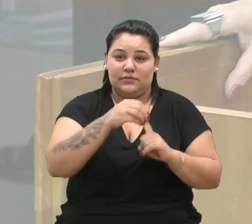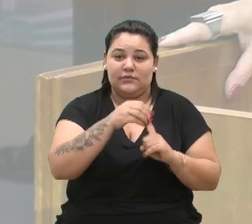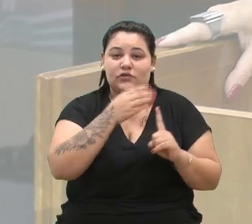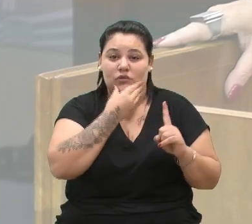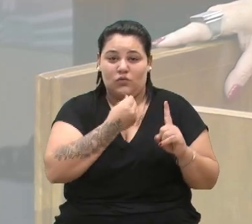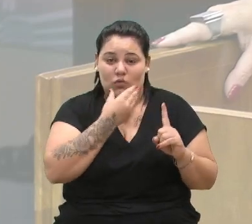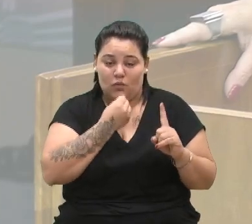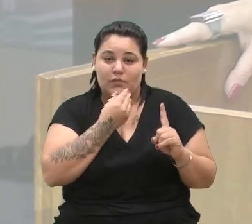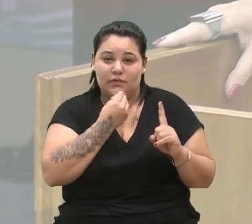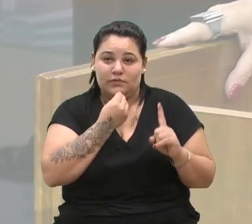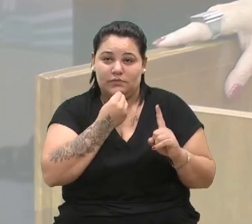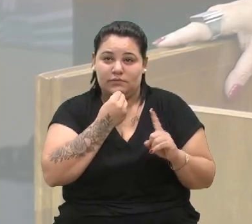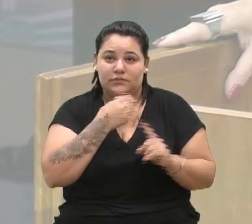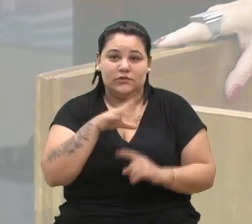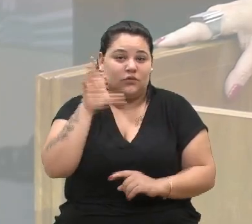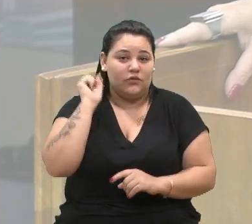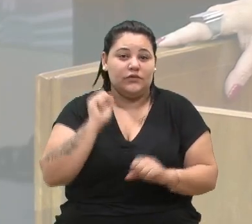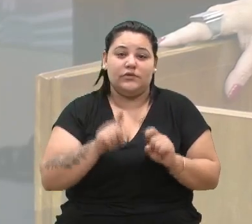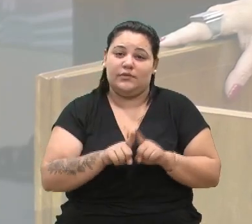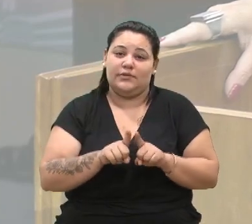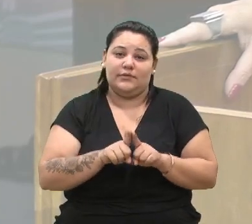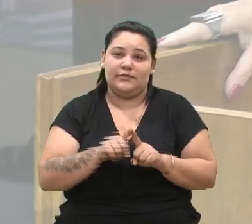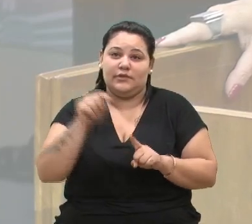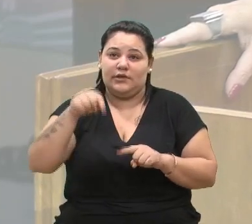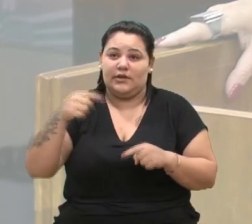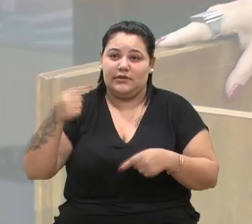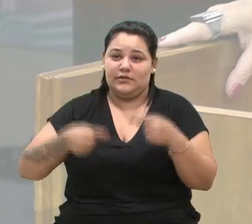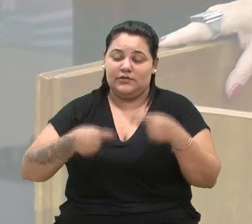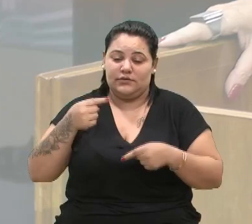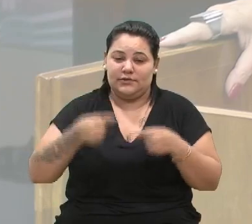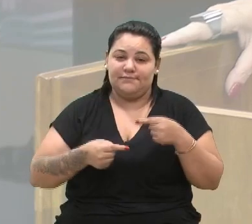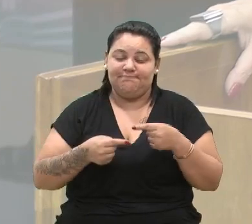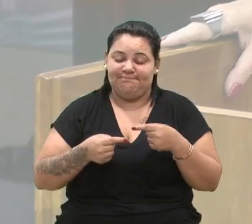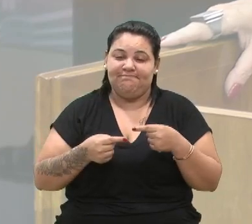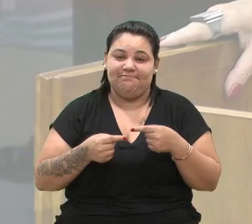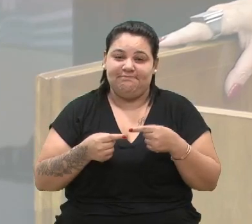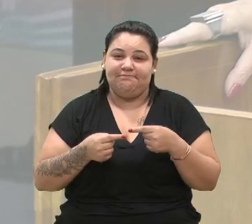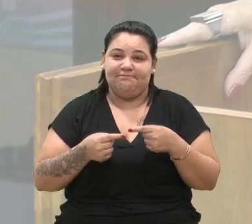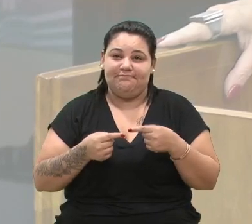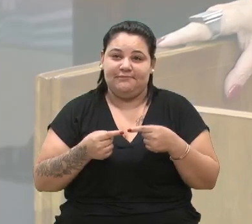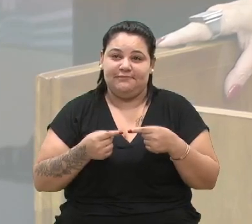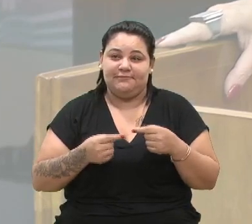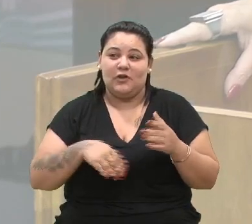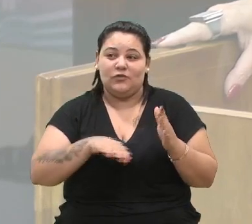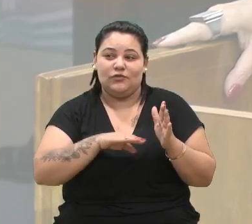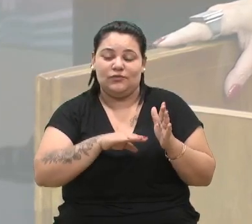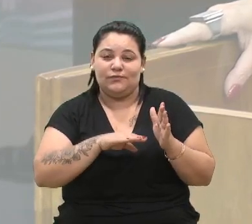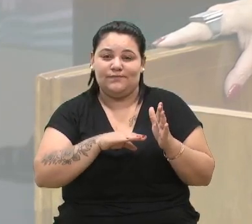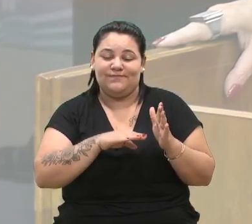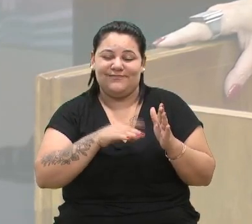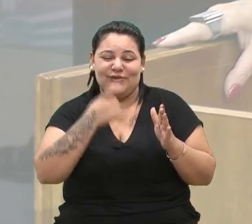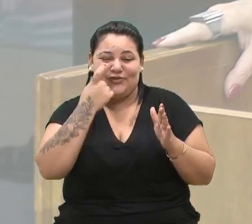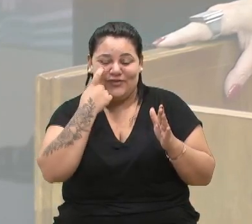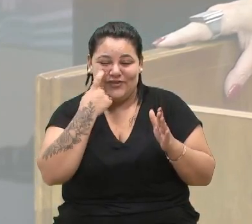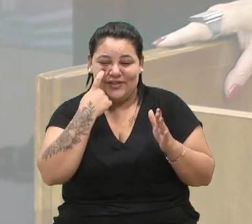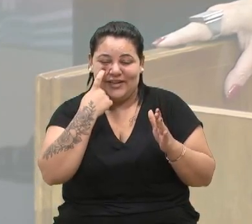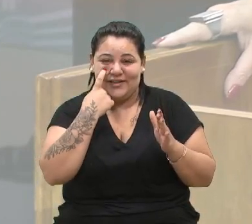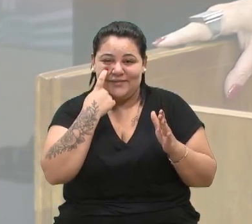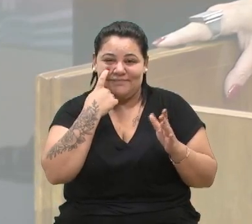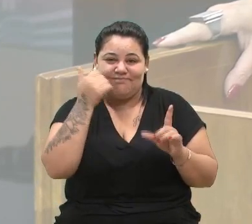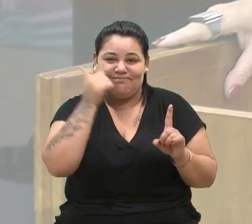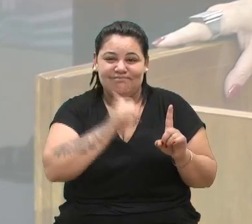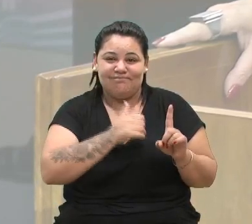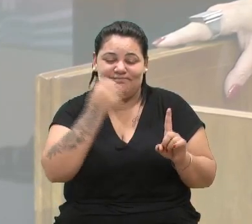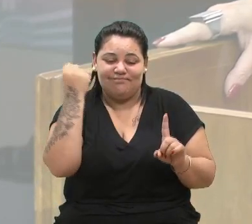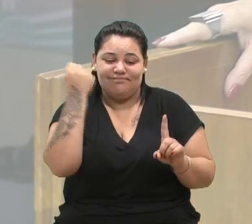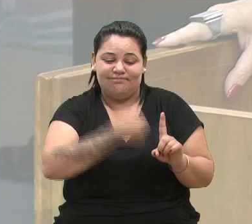estão nos ouvindo, que este debate, quando chega a uma situação de estupro ou de feminicídio, ele